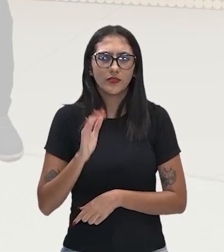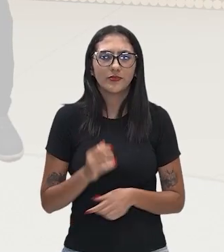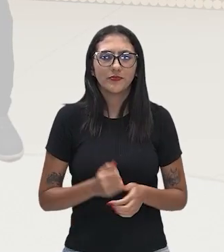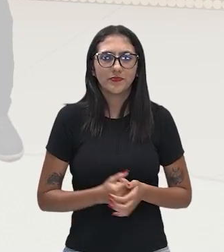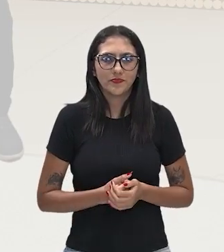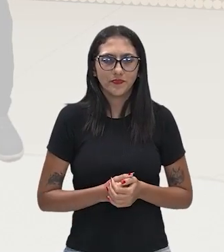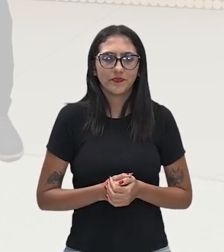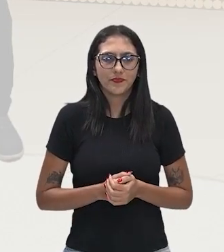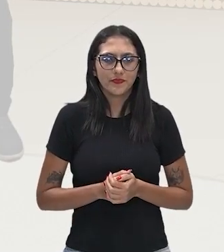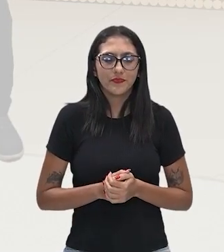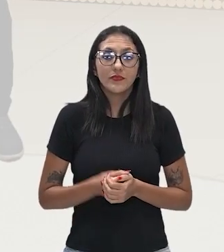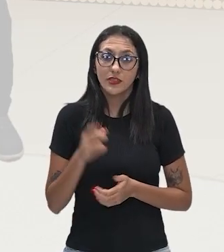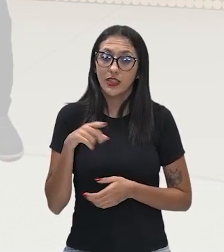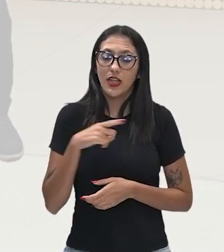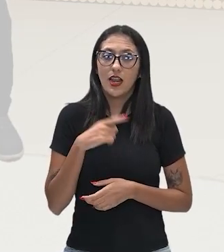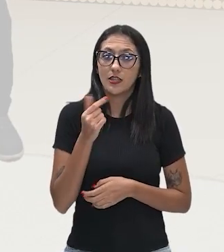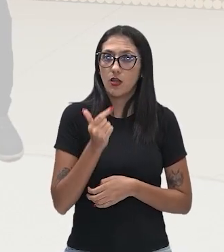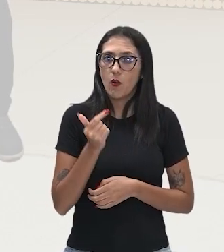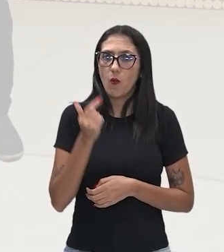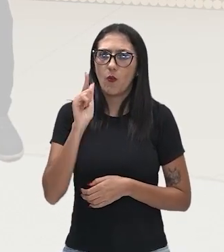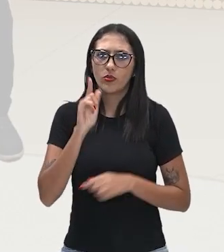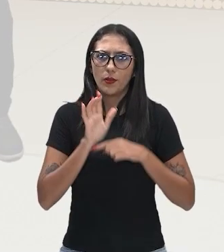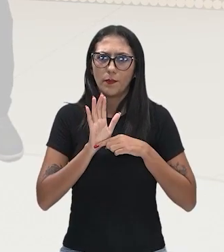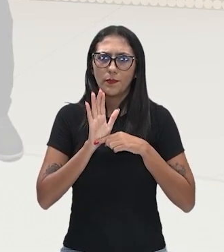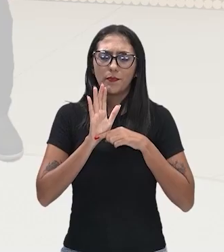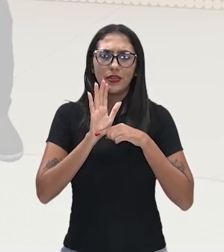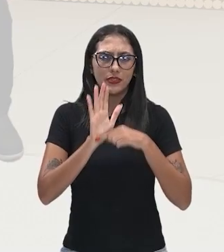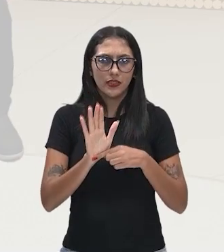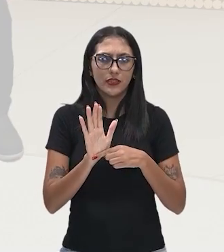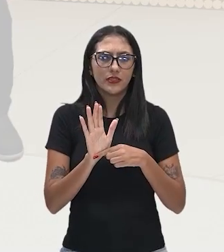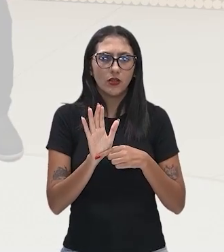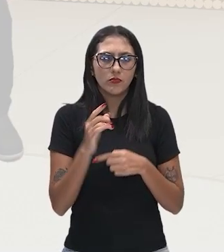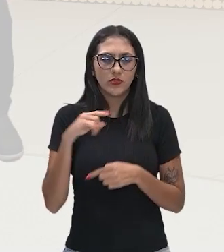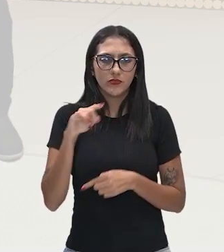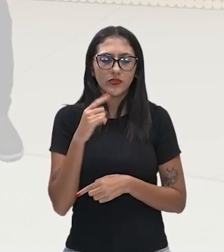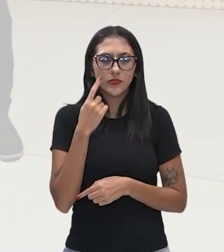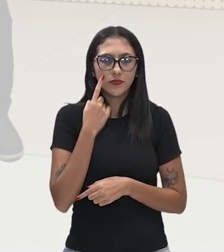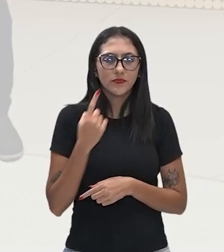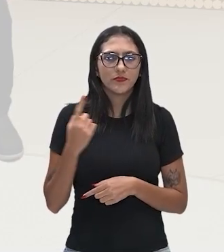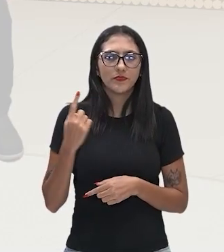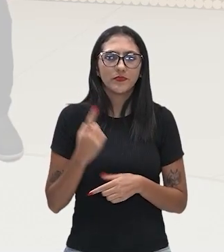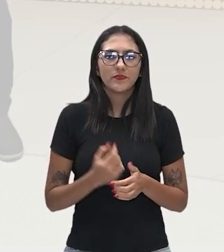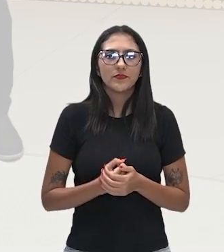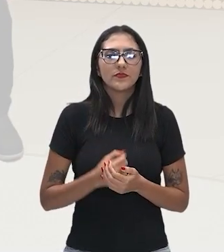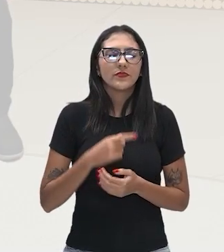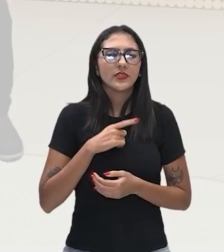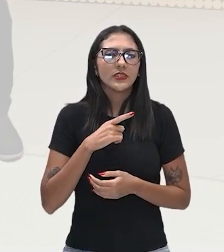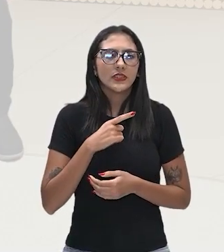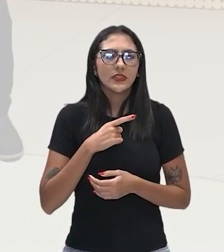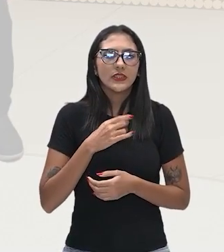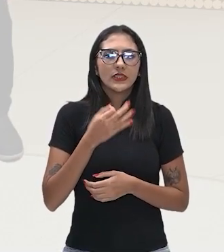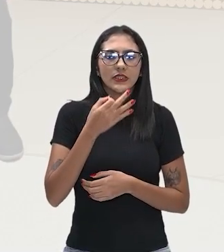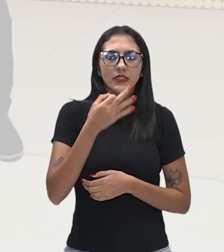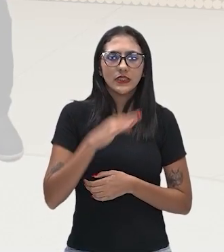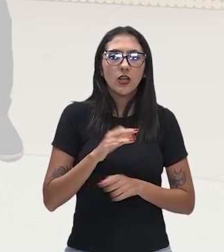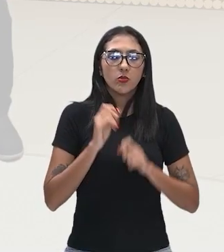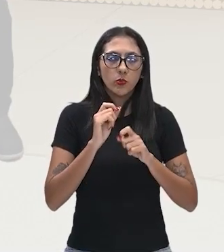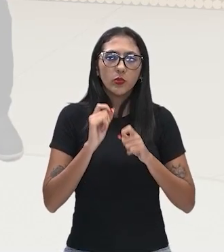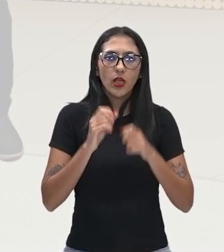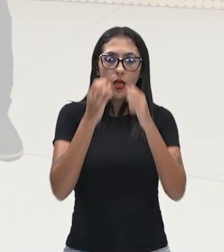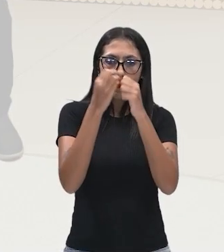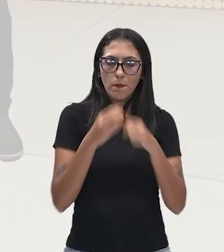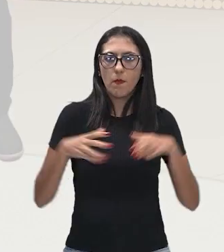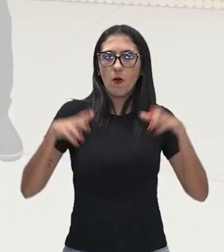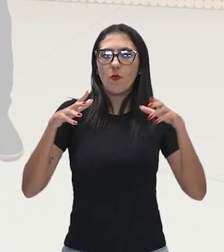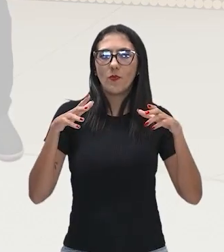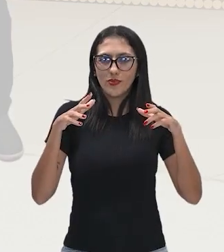outra simulação que eu vou trazer para você aqui agora, eu vou falar sobre exatamente a bomba